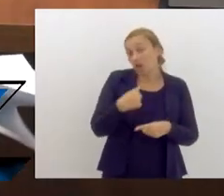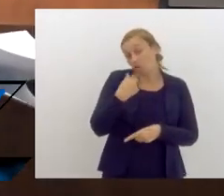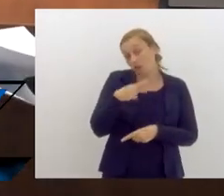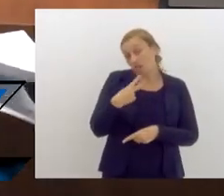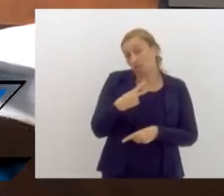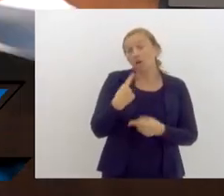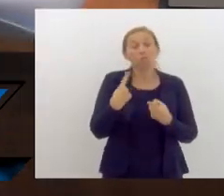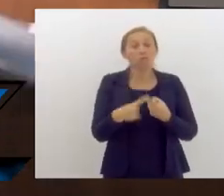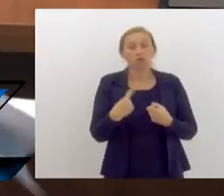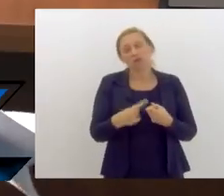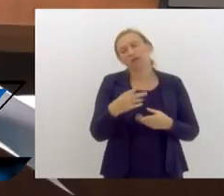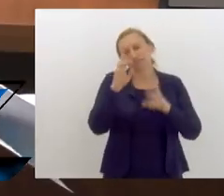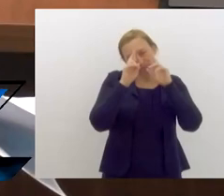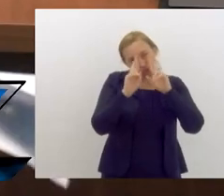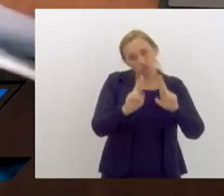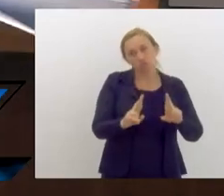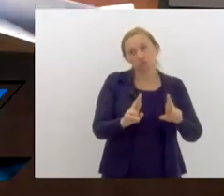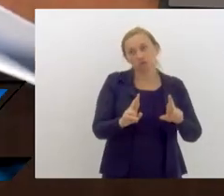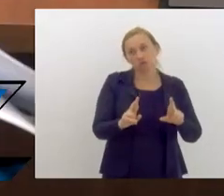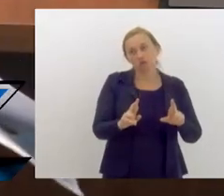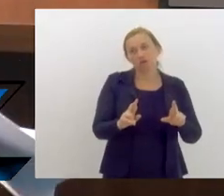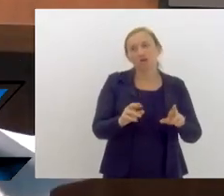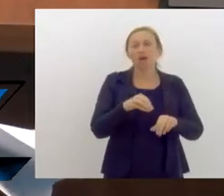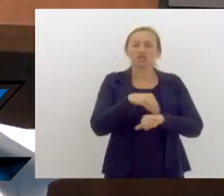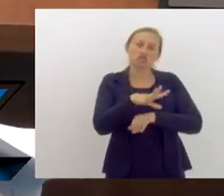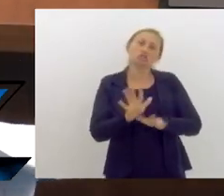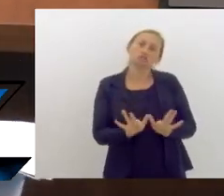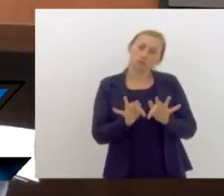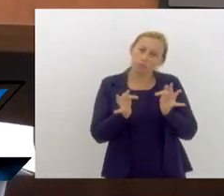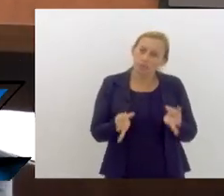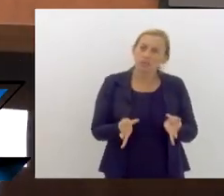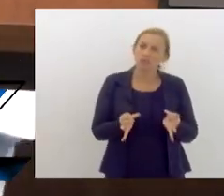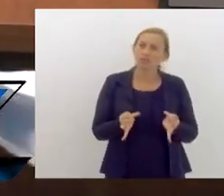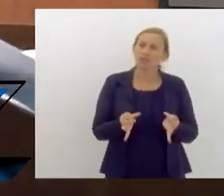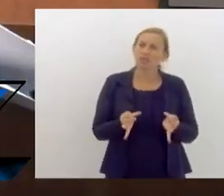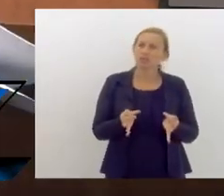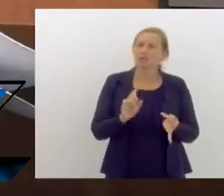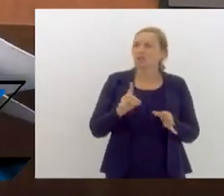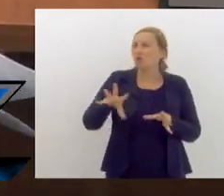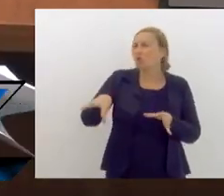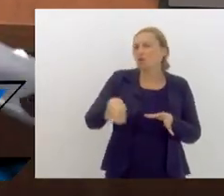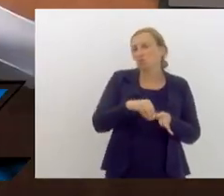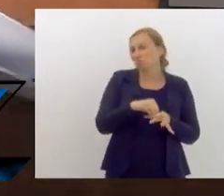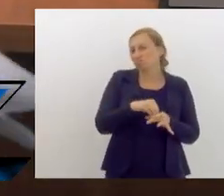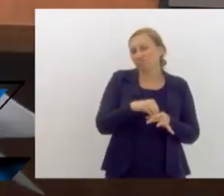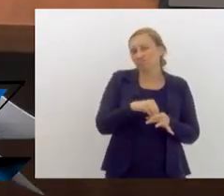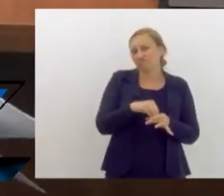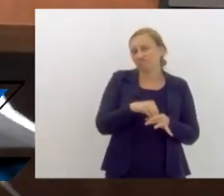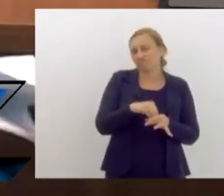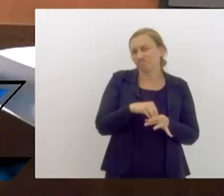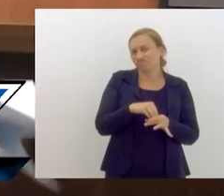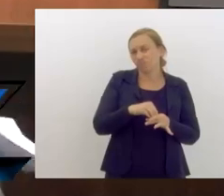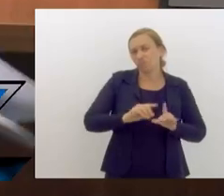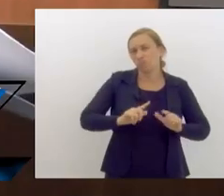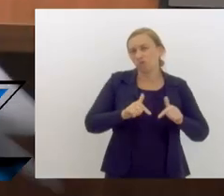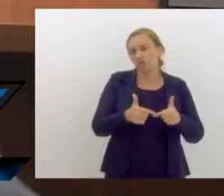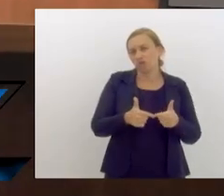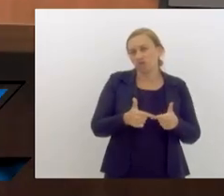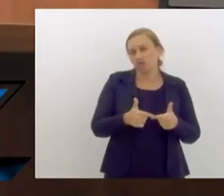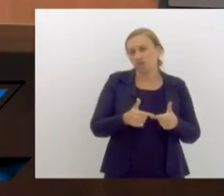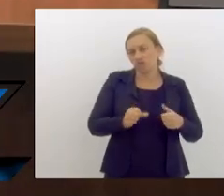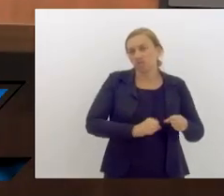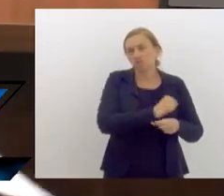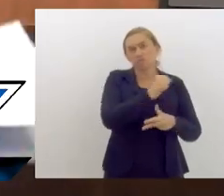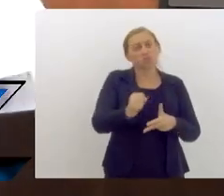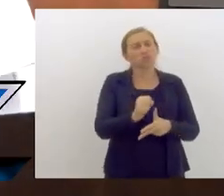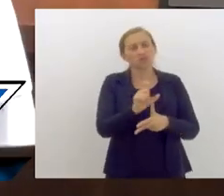porque com todo respeito a indicação simples ela não vincula a providência por parte do Poder